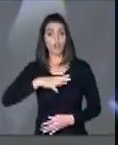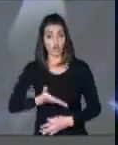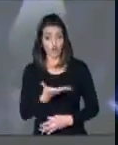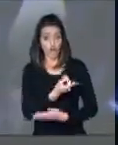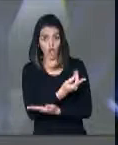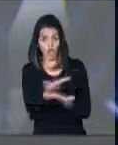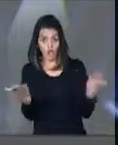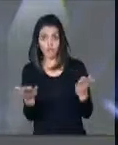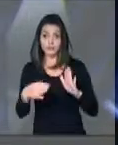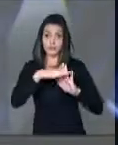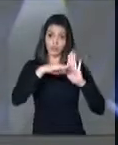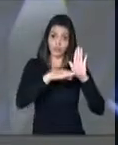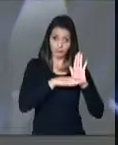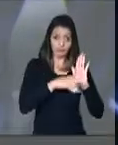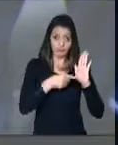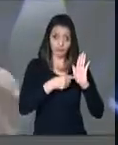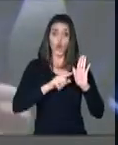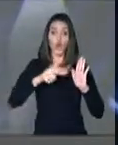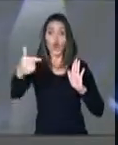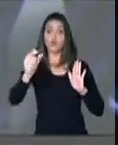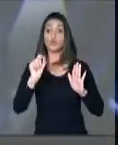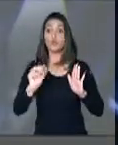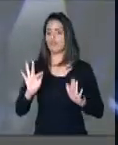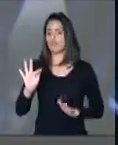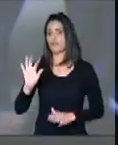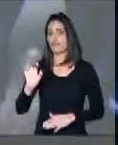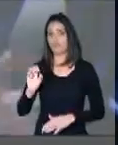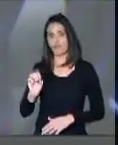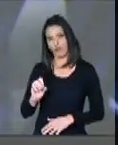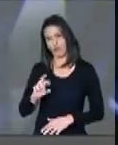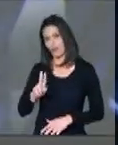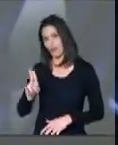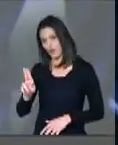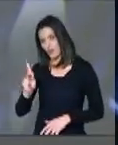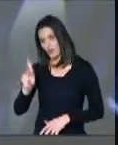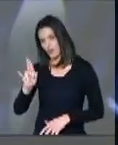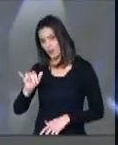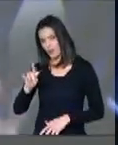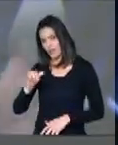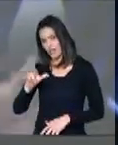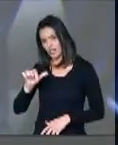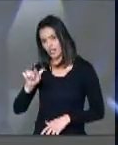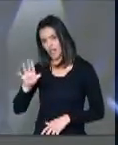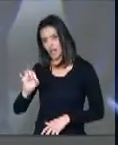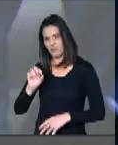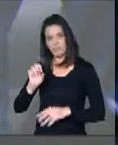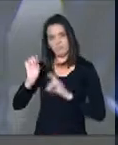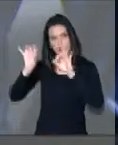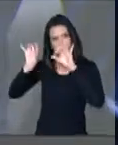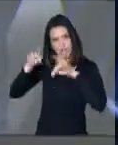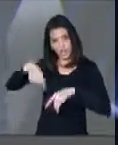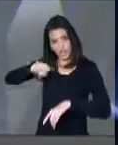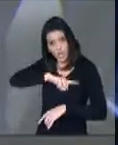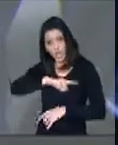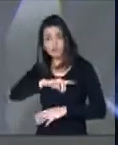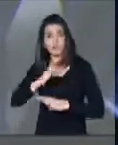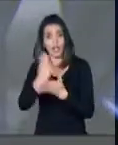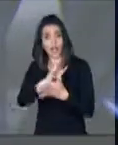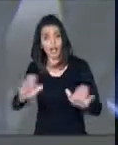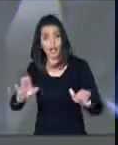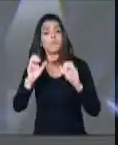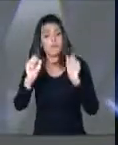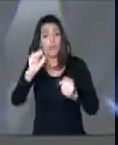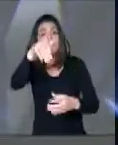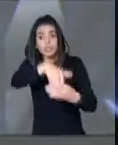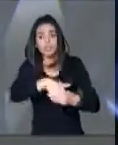coragem de pautar outro abuso aqui, que é o foro privilegiado. Vamos acabar com esse abuso também, vamos acabar com o foro privilegiado, isso pode